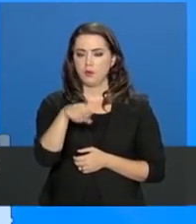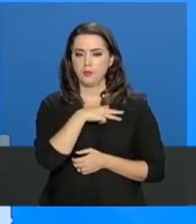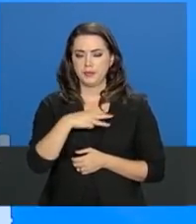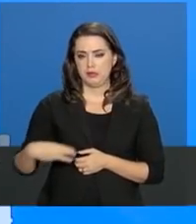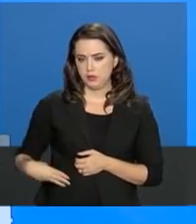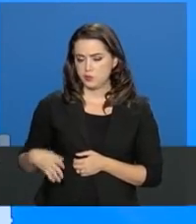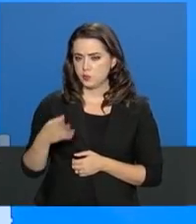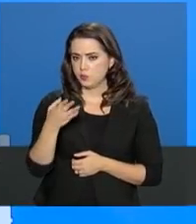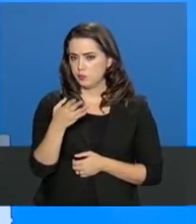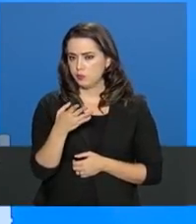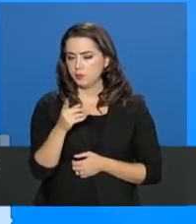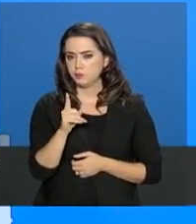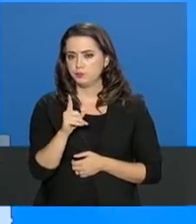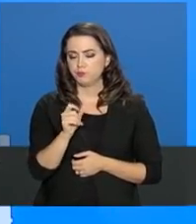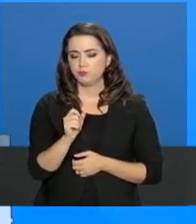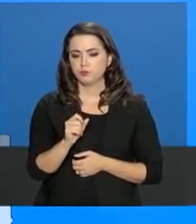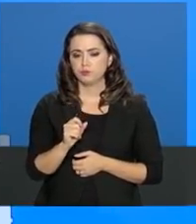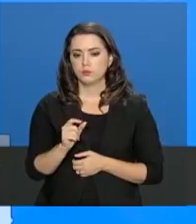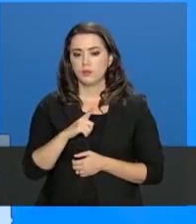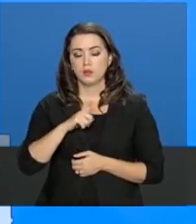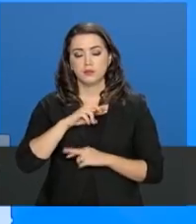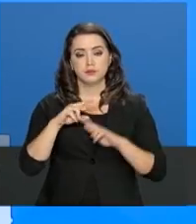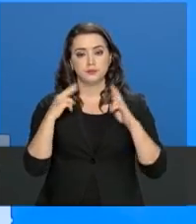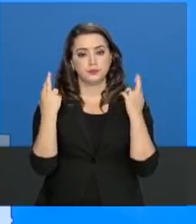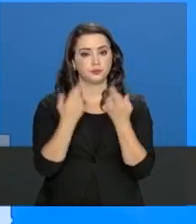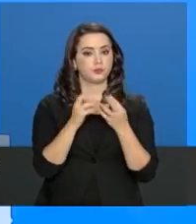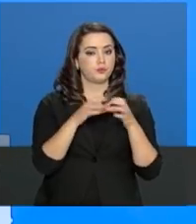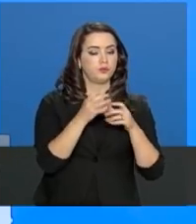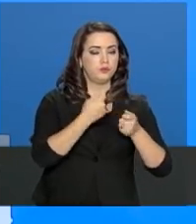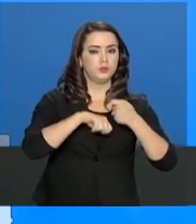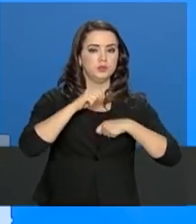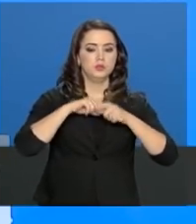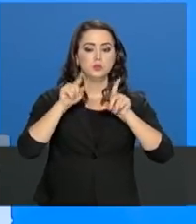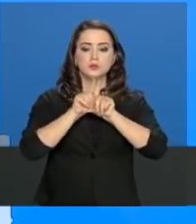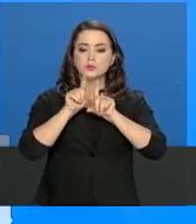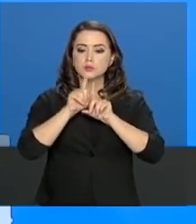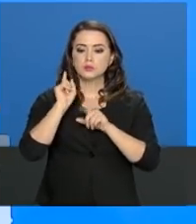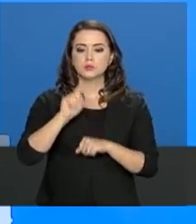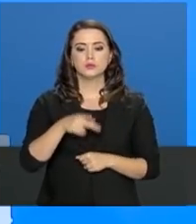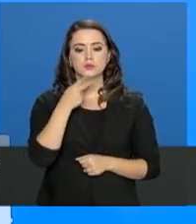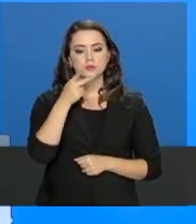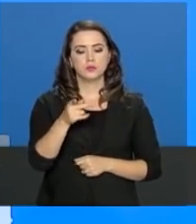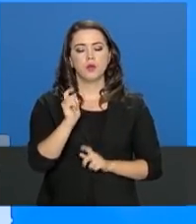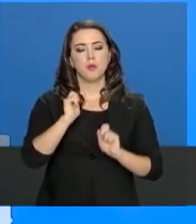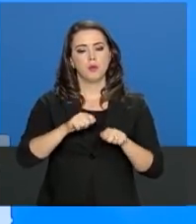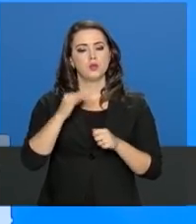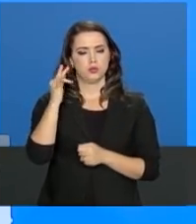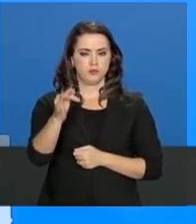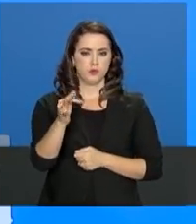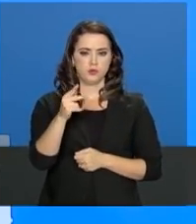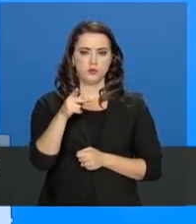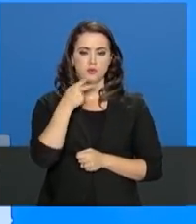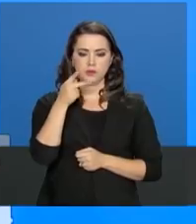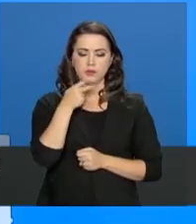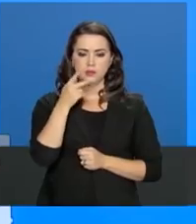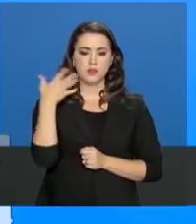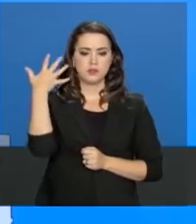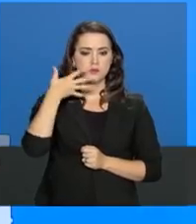guardian teve reunião na área econômica também se for o caso poderá também